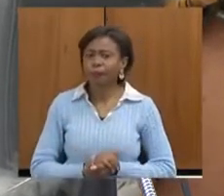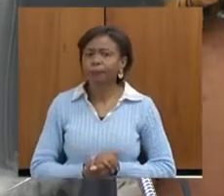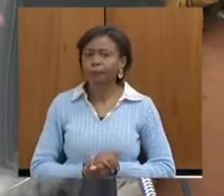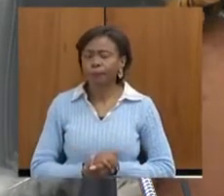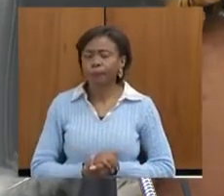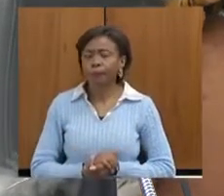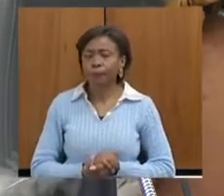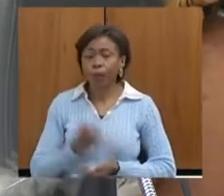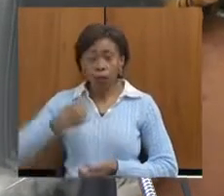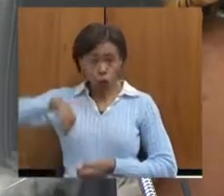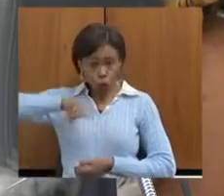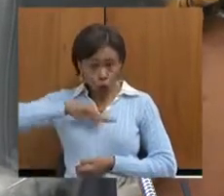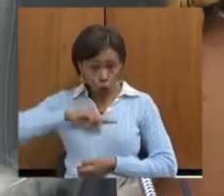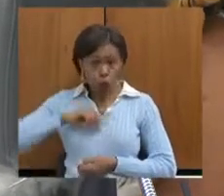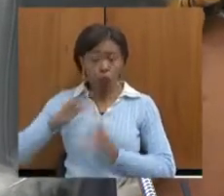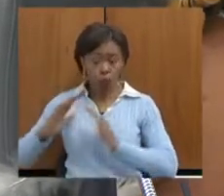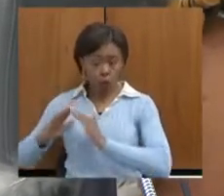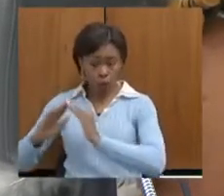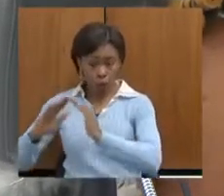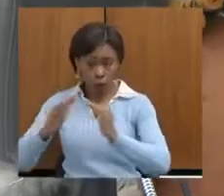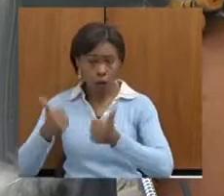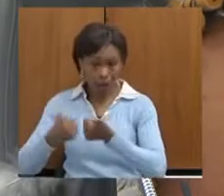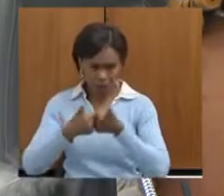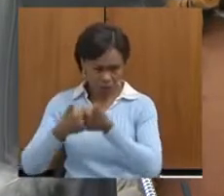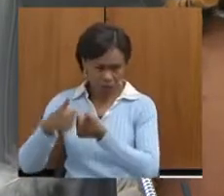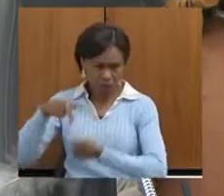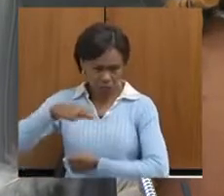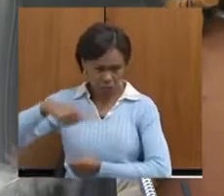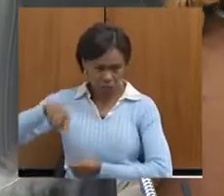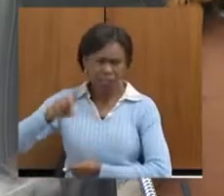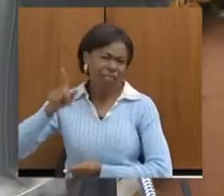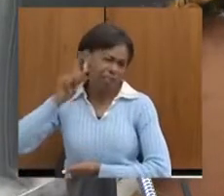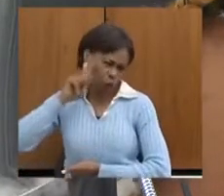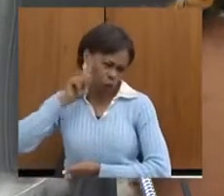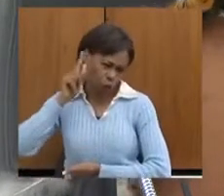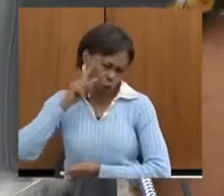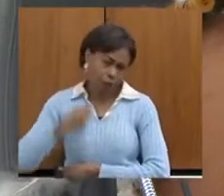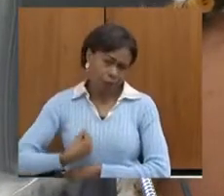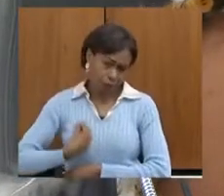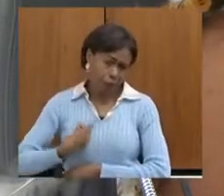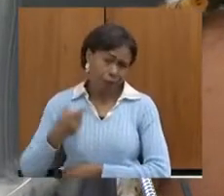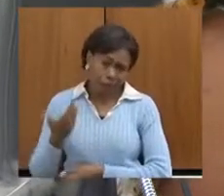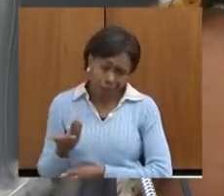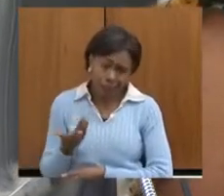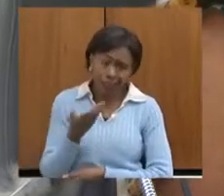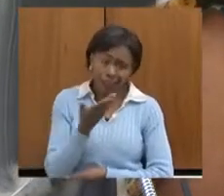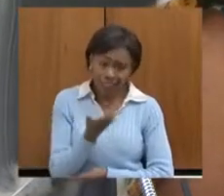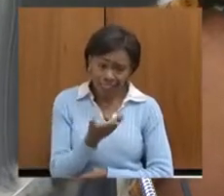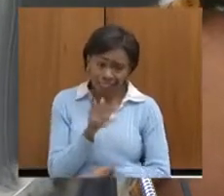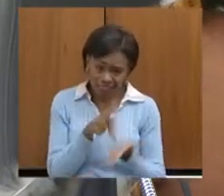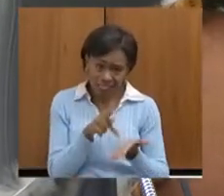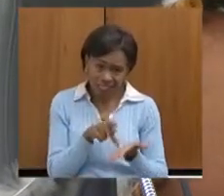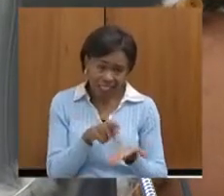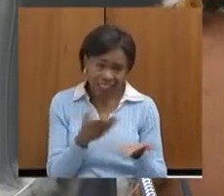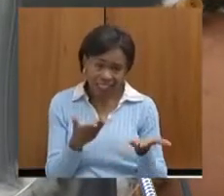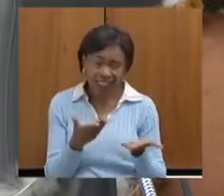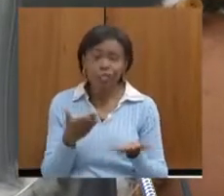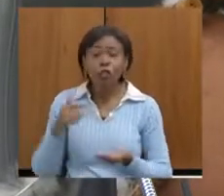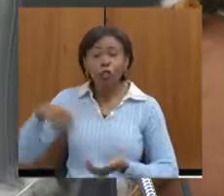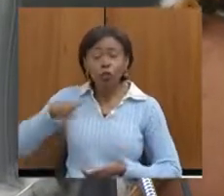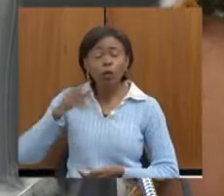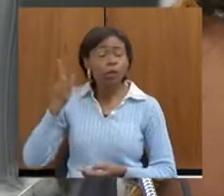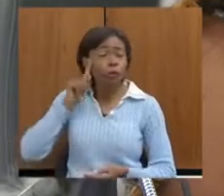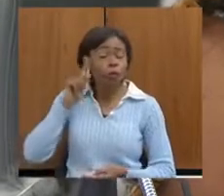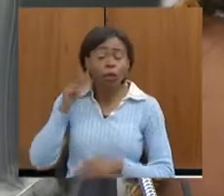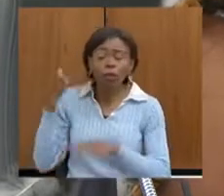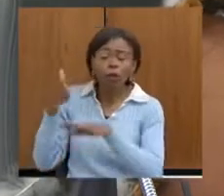nós todos que moramos naquela região que estão ali no dia a dia nessa geral né Itamar e nós que vamos lá diariamente